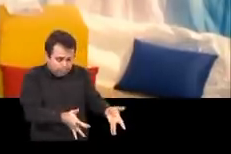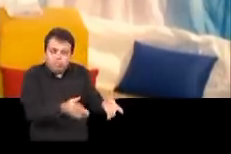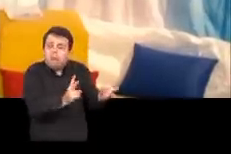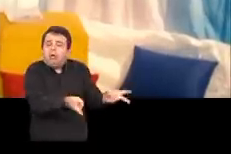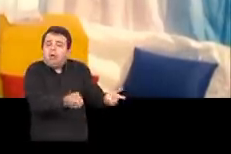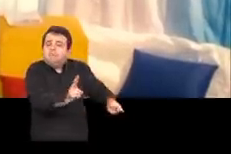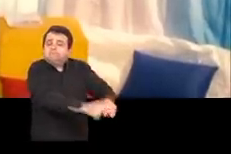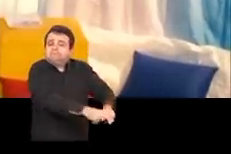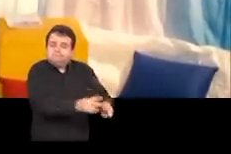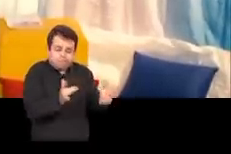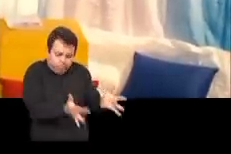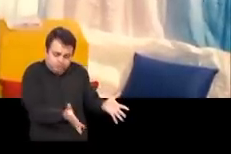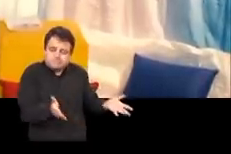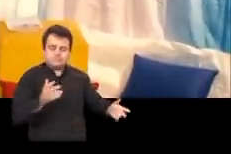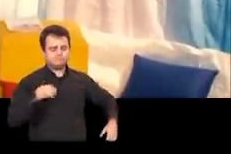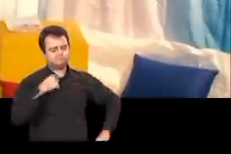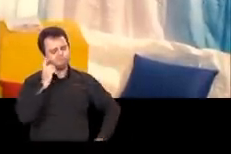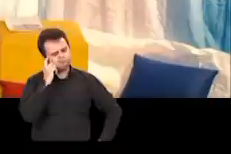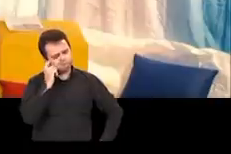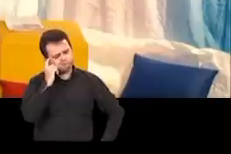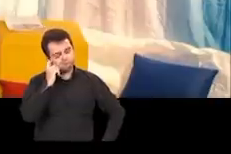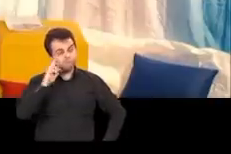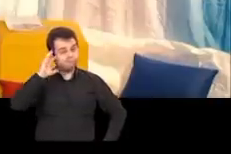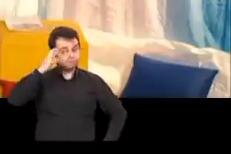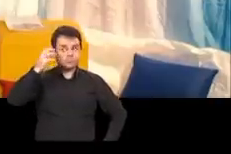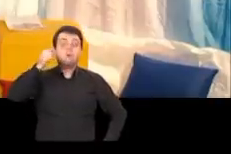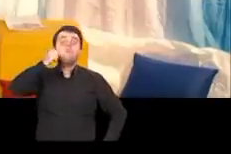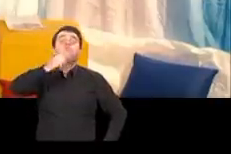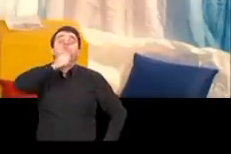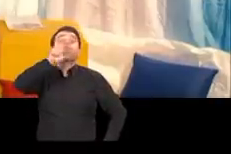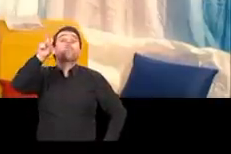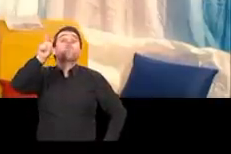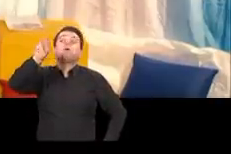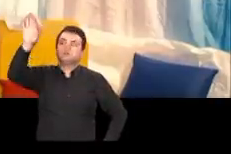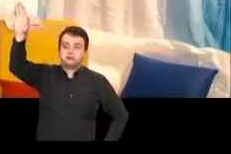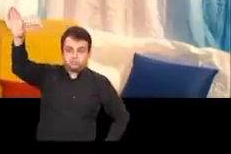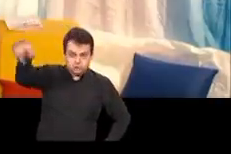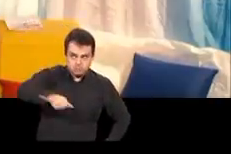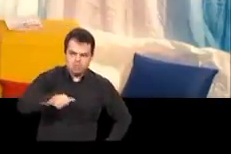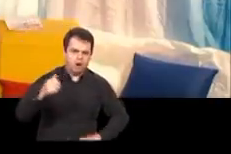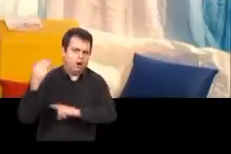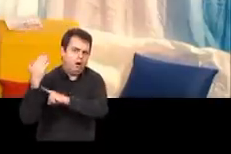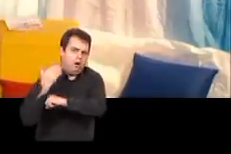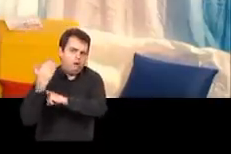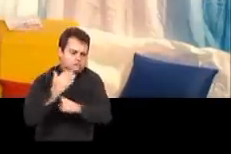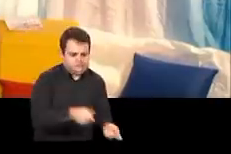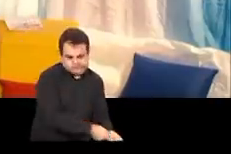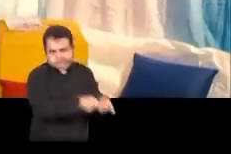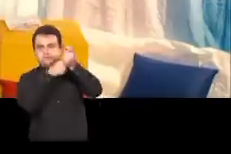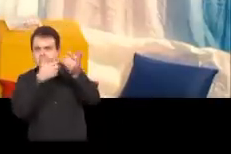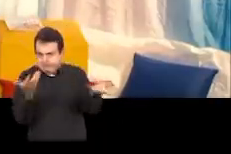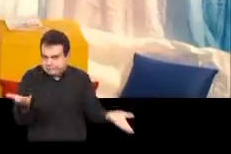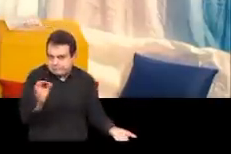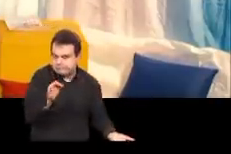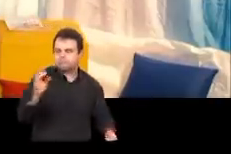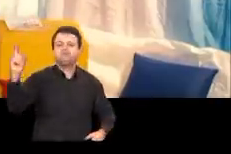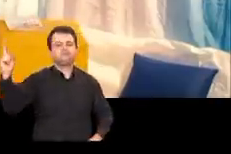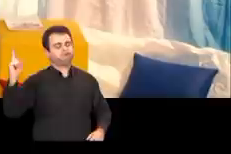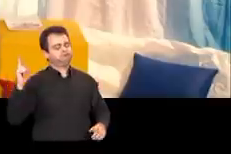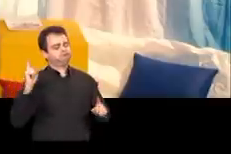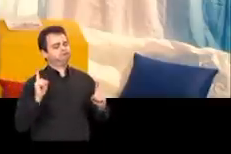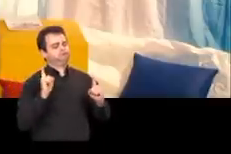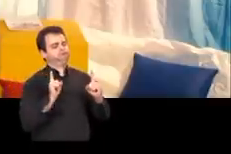terra. Então o vovô resolveu chamar a vovó para ajudar a colher o rabanete. A vovó